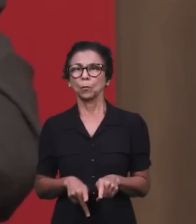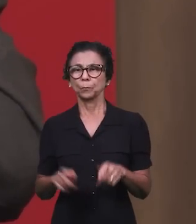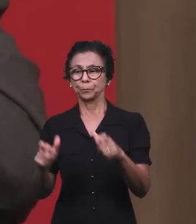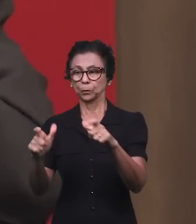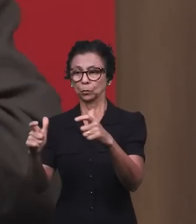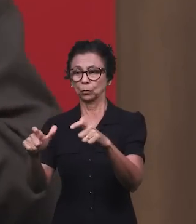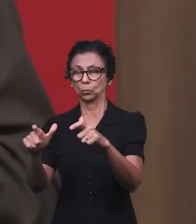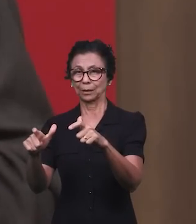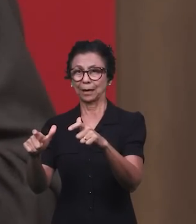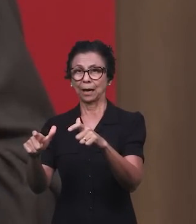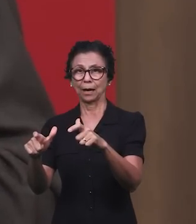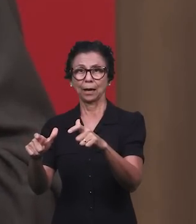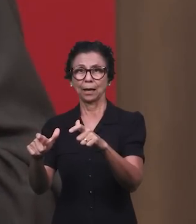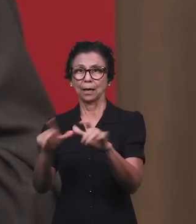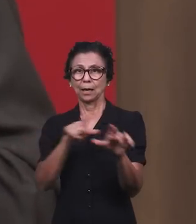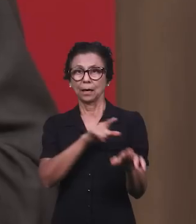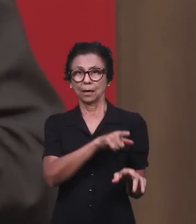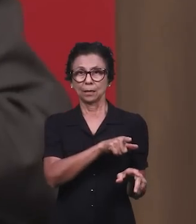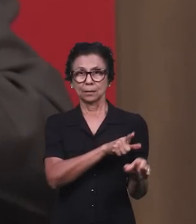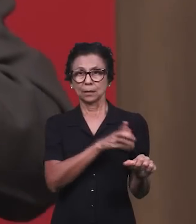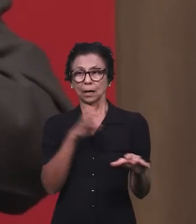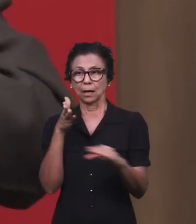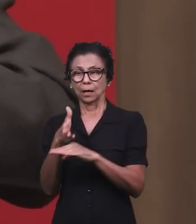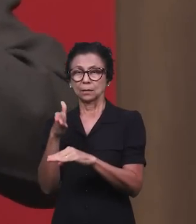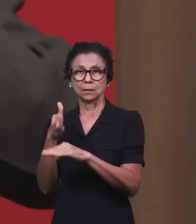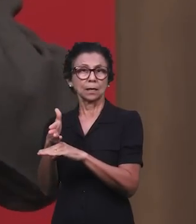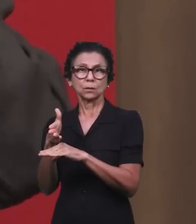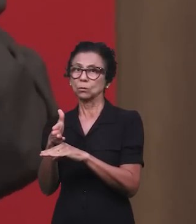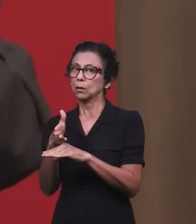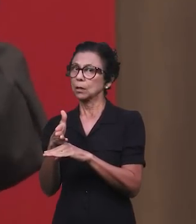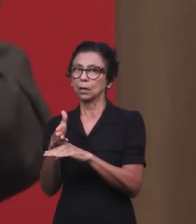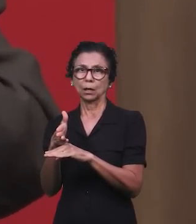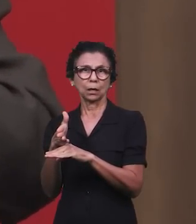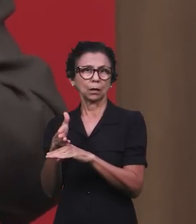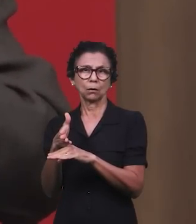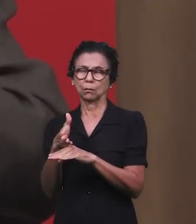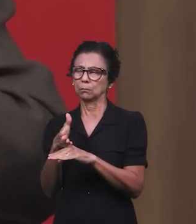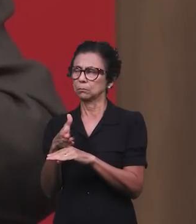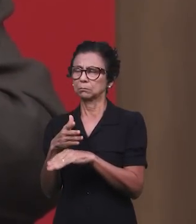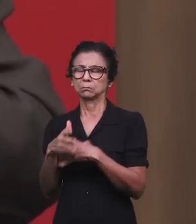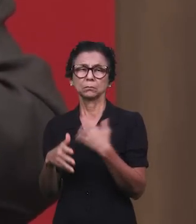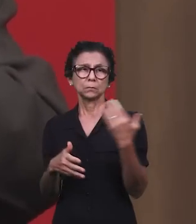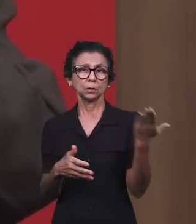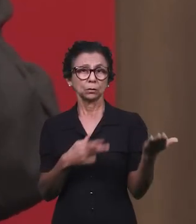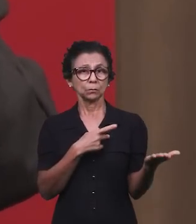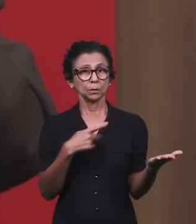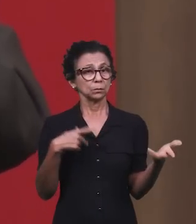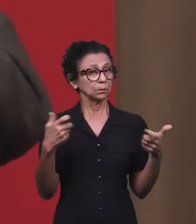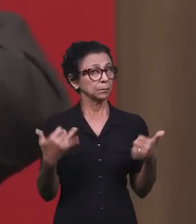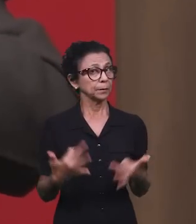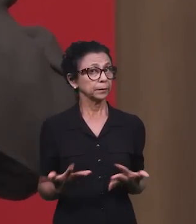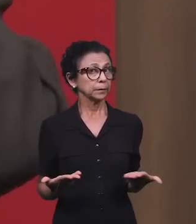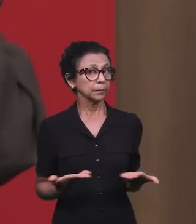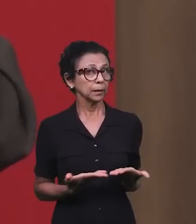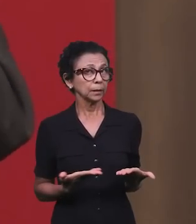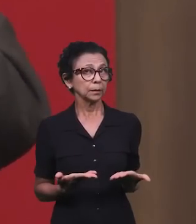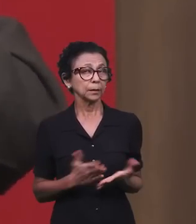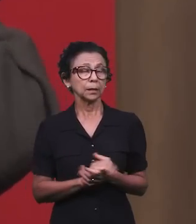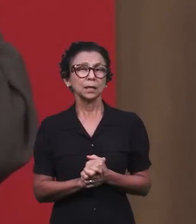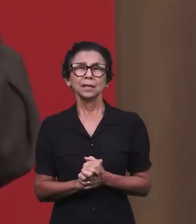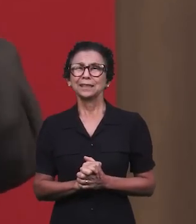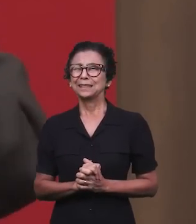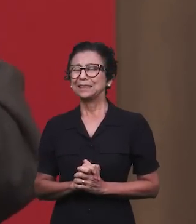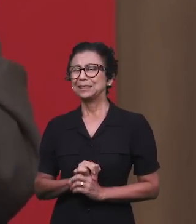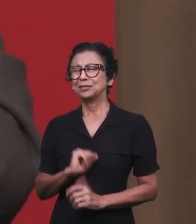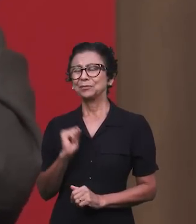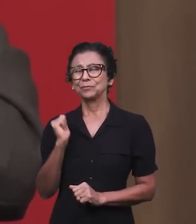eles não tiveram mais acesso à terra de Israel. A terra de Israel foi passando a vários povos. É o que o pastor Serlon está dizendo aqui. Foi passando às mãos de